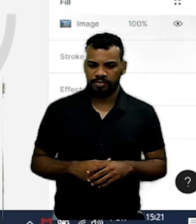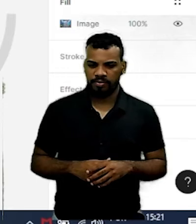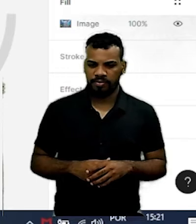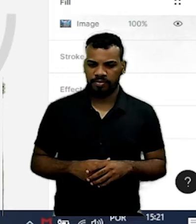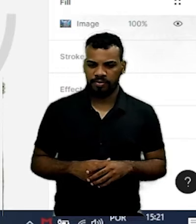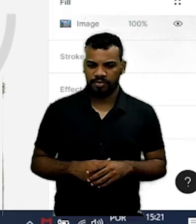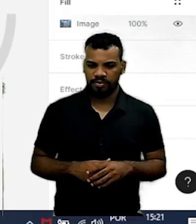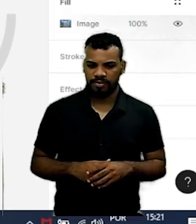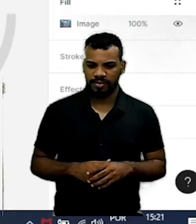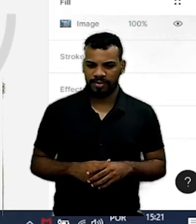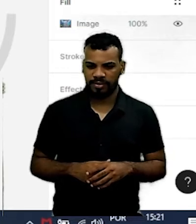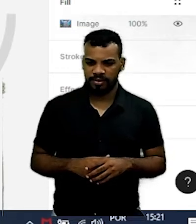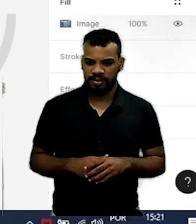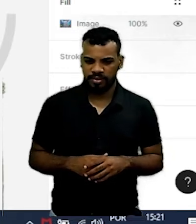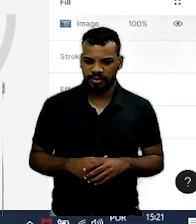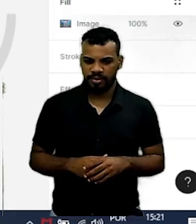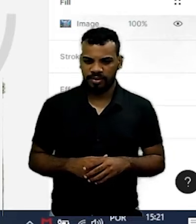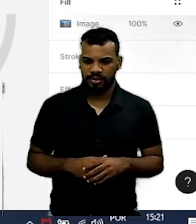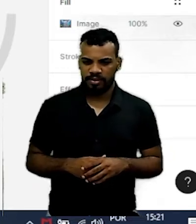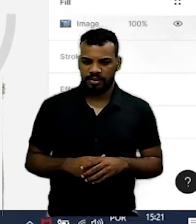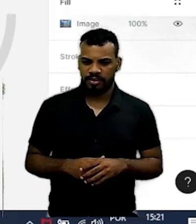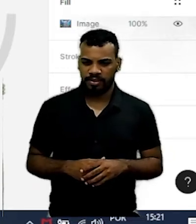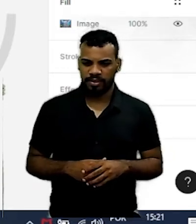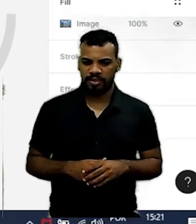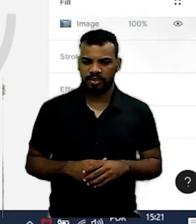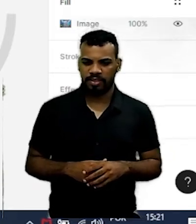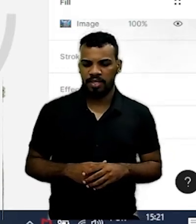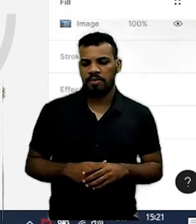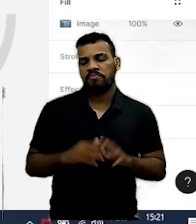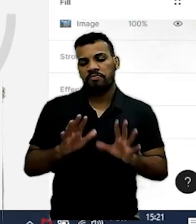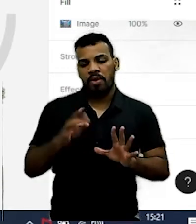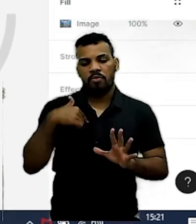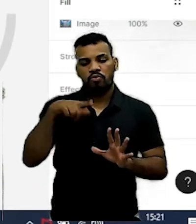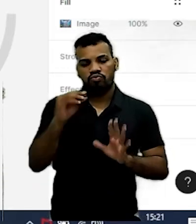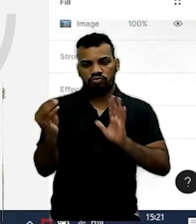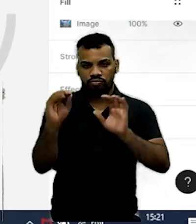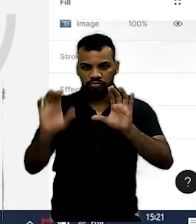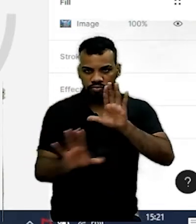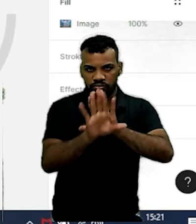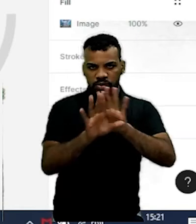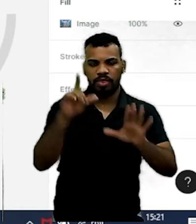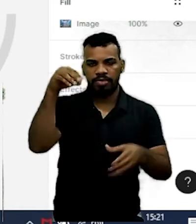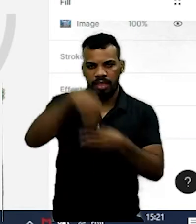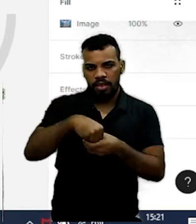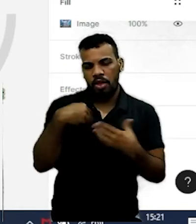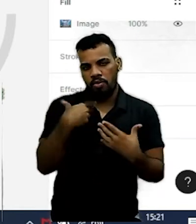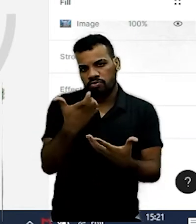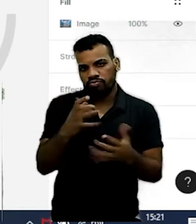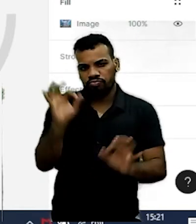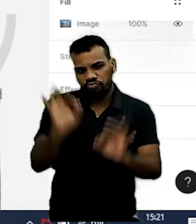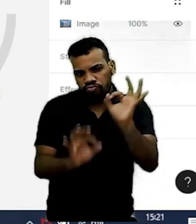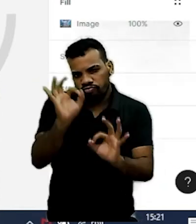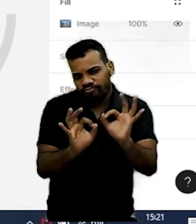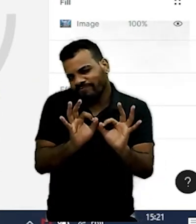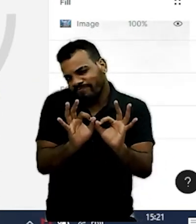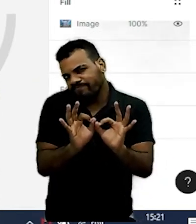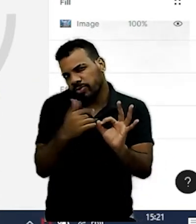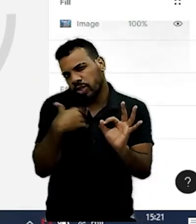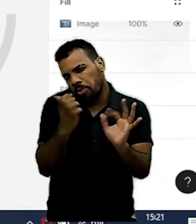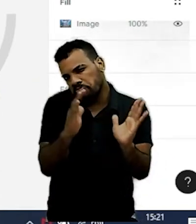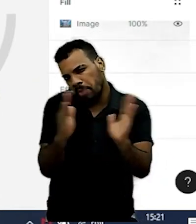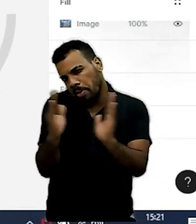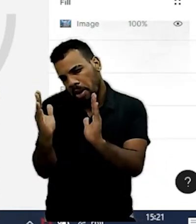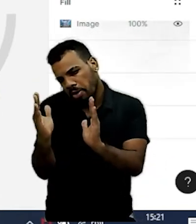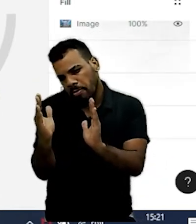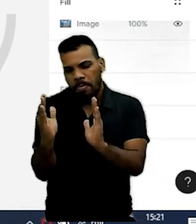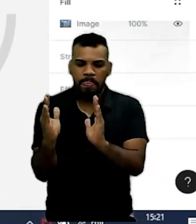elemento. Mas eu não queria que ficasse alinhado dessa forma. Eu queria que ficasse mais para o lado.